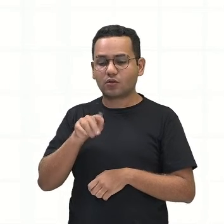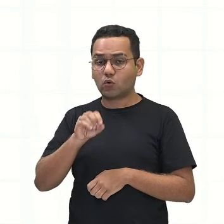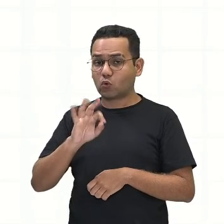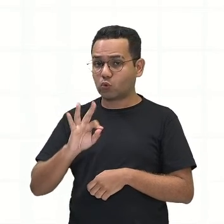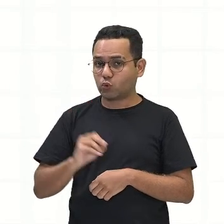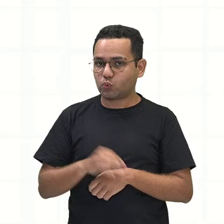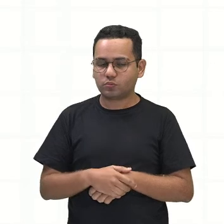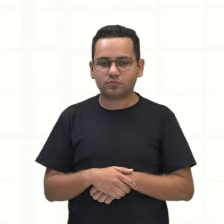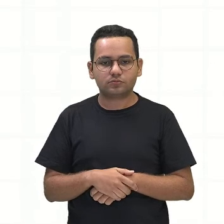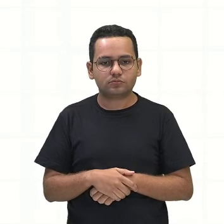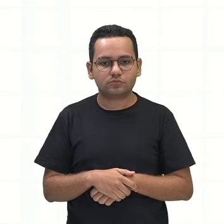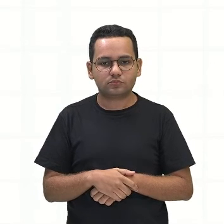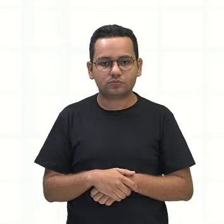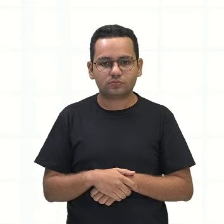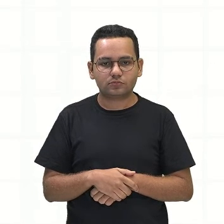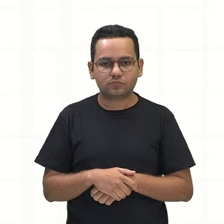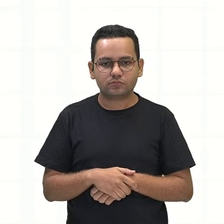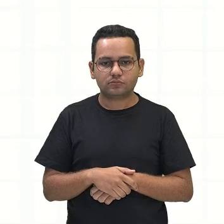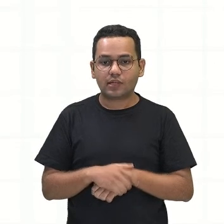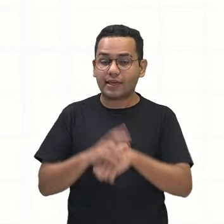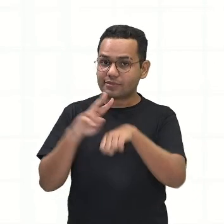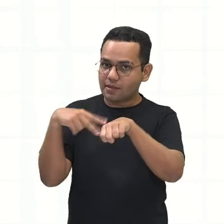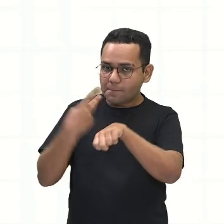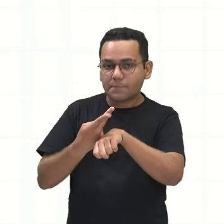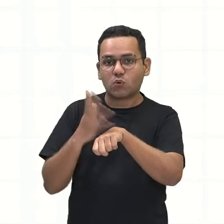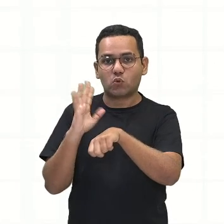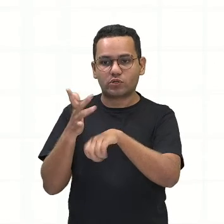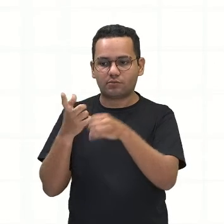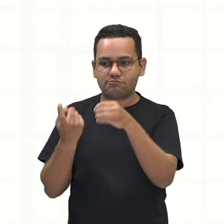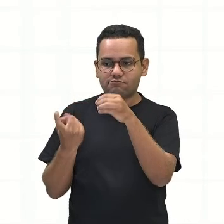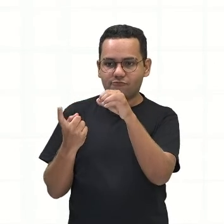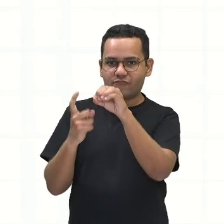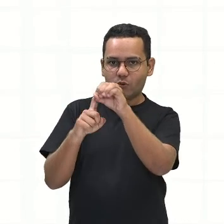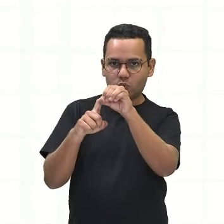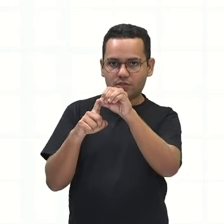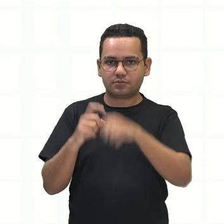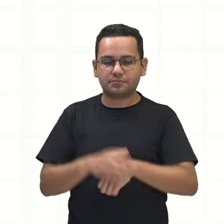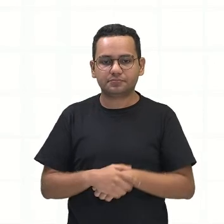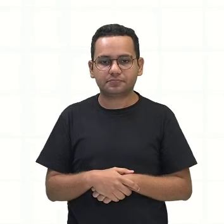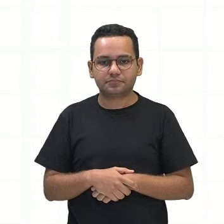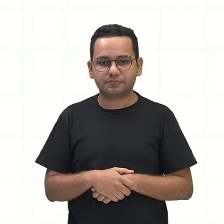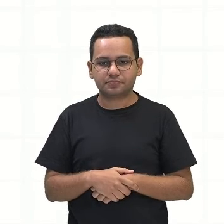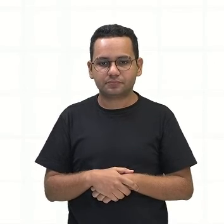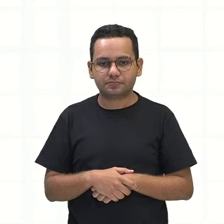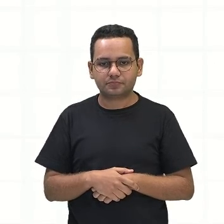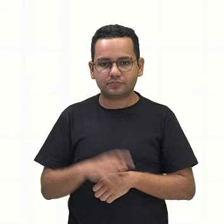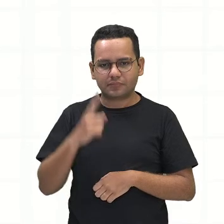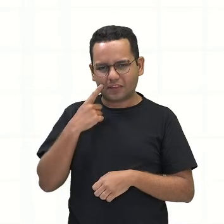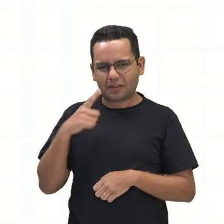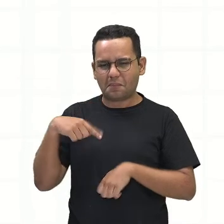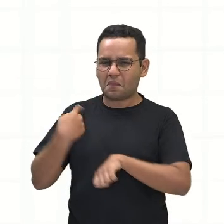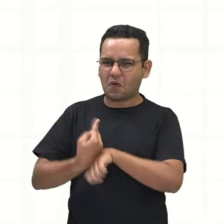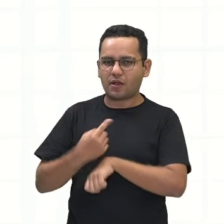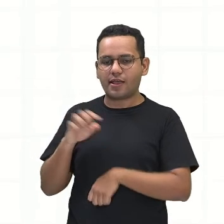é após a fecundação, tá? Depois nós vamos ter o